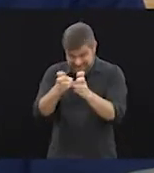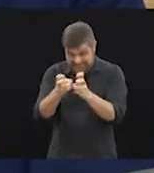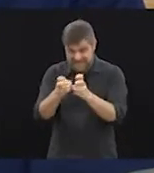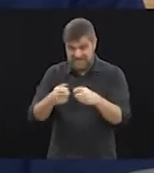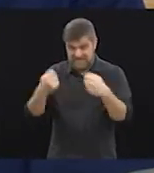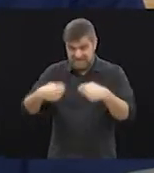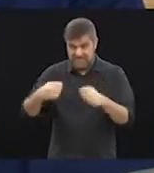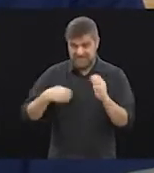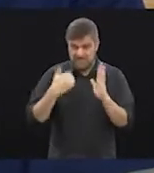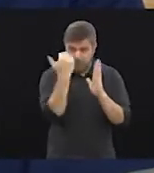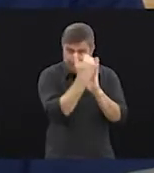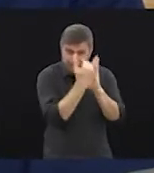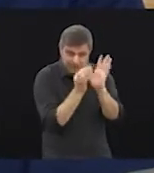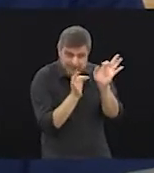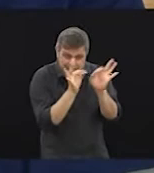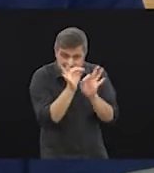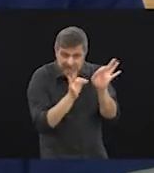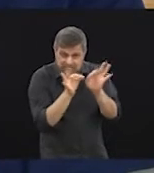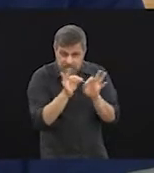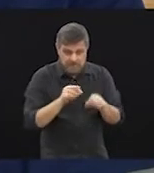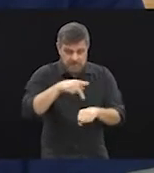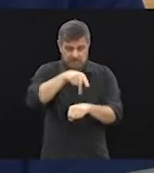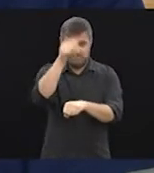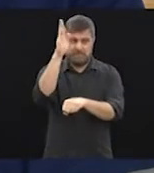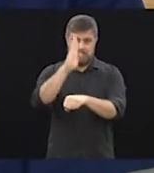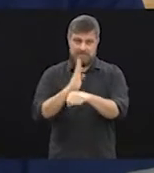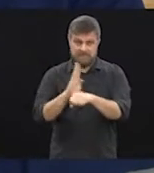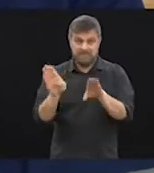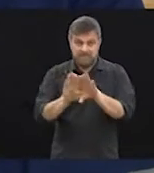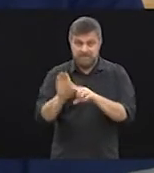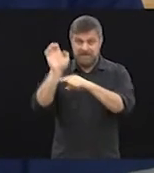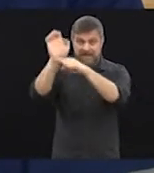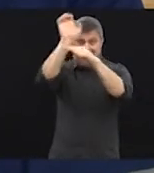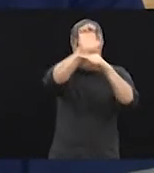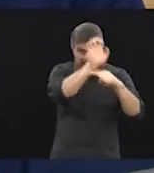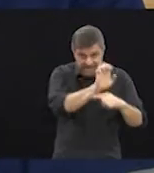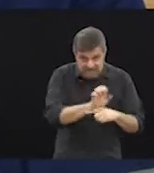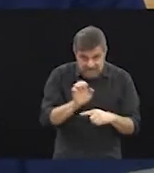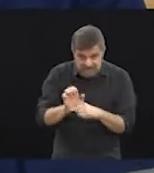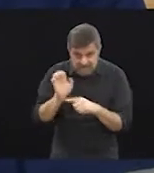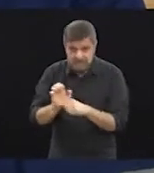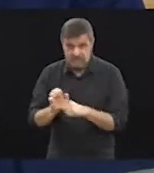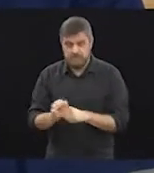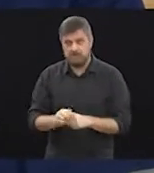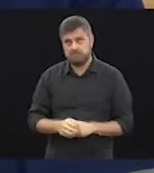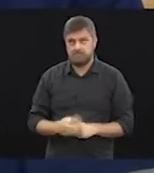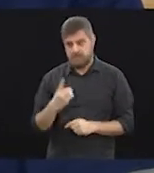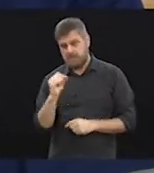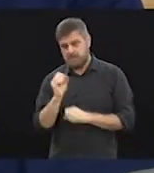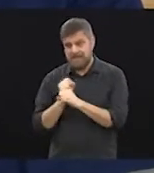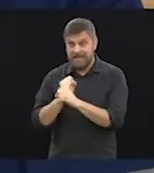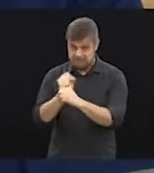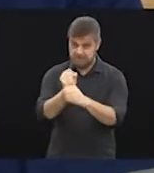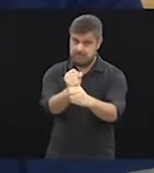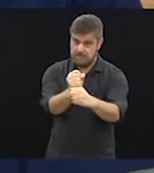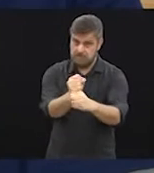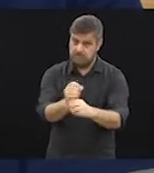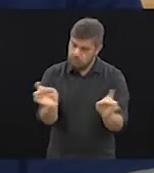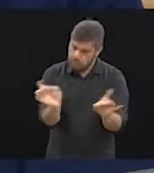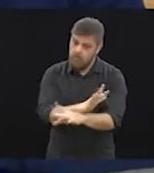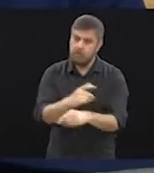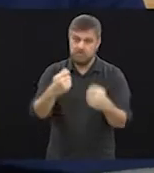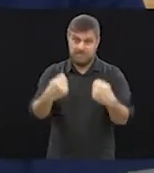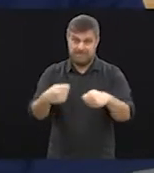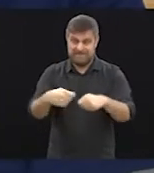um planejamento de país, de Estado, para os próximos 10, 15, 20